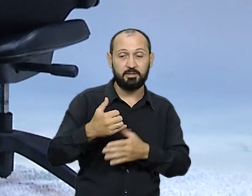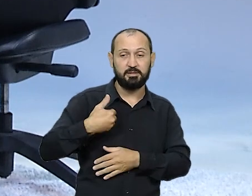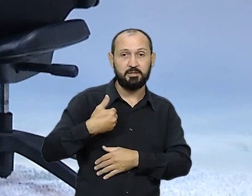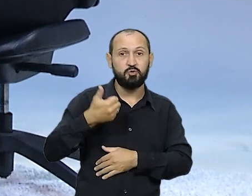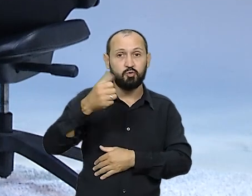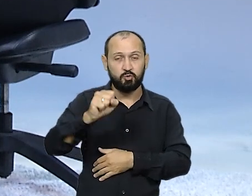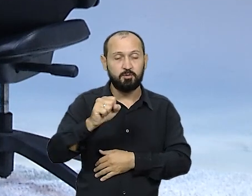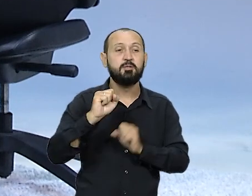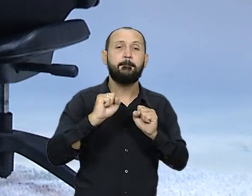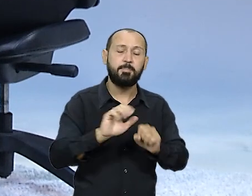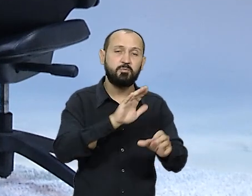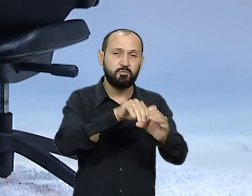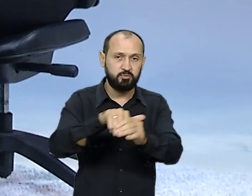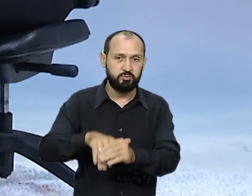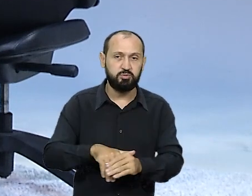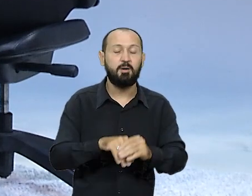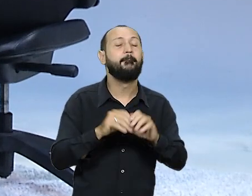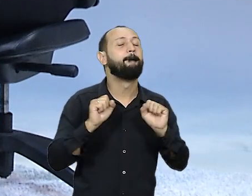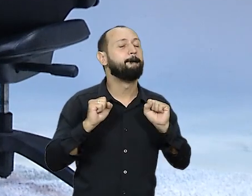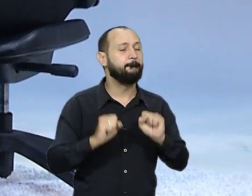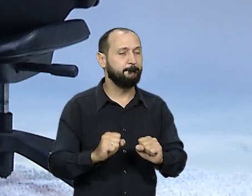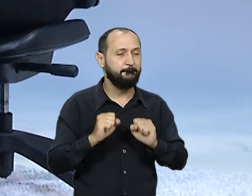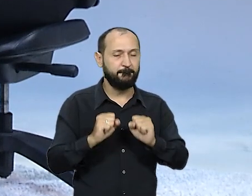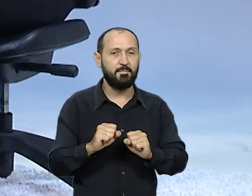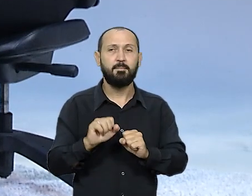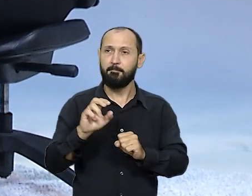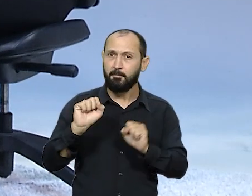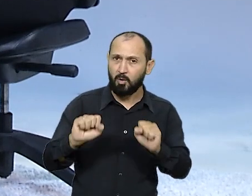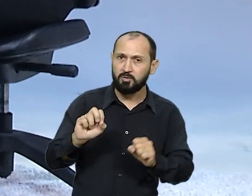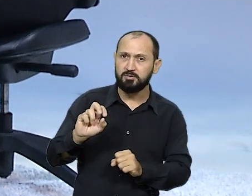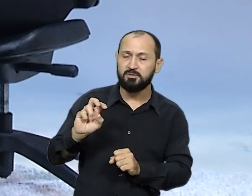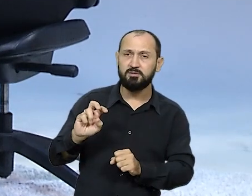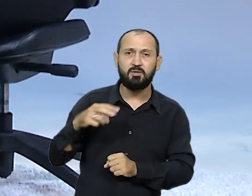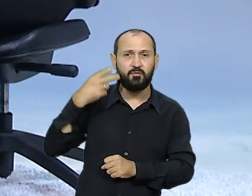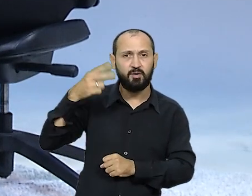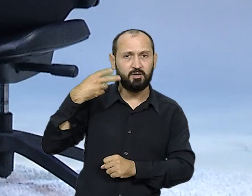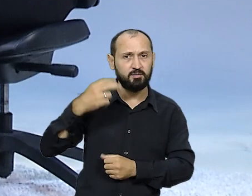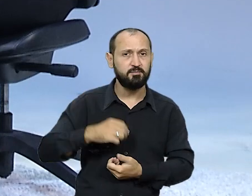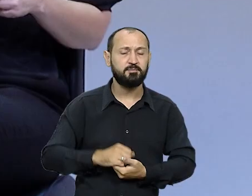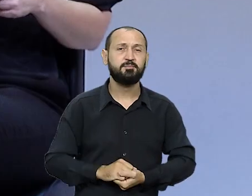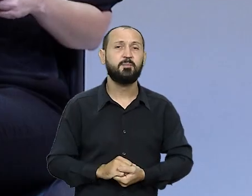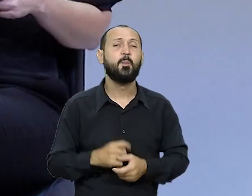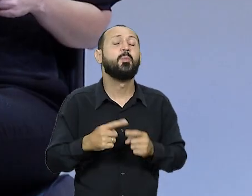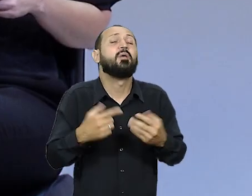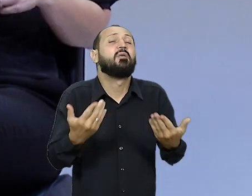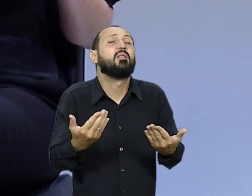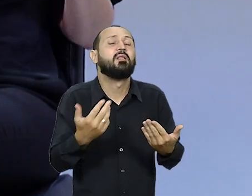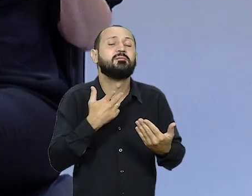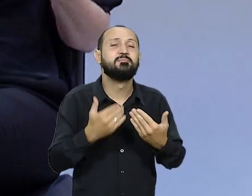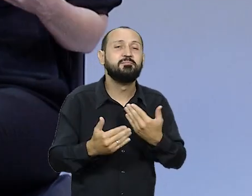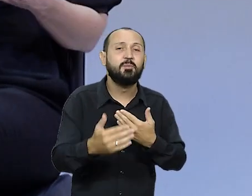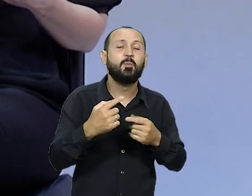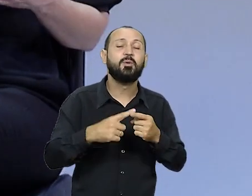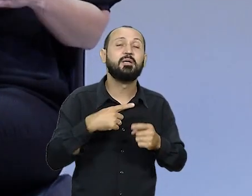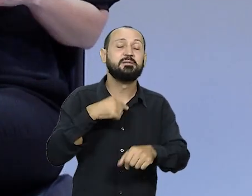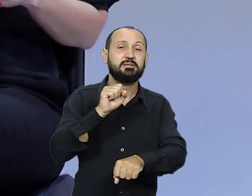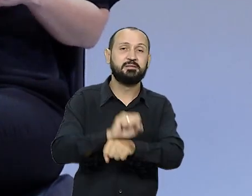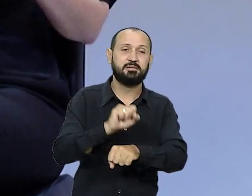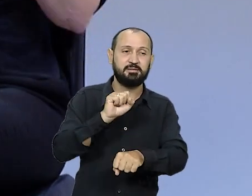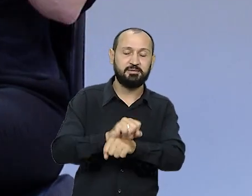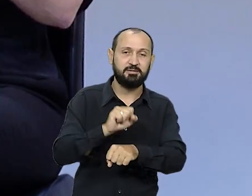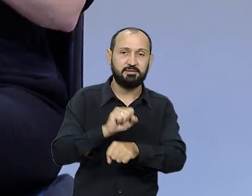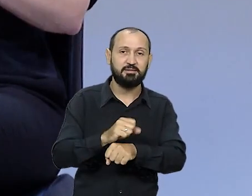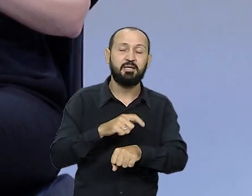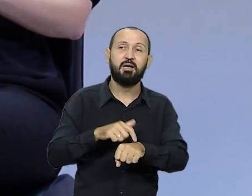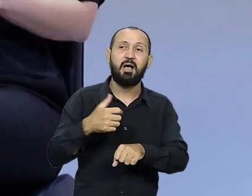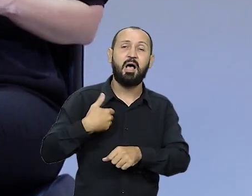pode ser votado, não é verdade? Ele pode ser vereador, não pode? Pode. Então, por que não? Por que a gente vai esperar